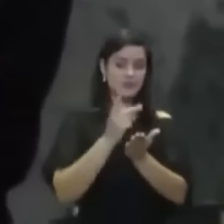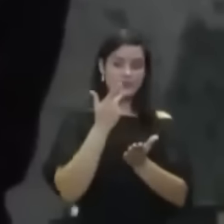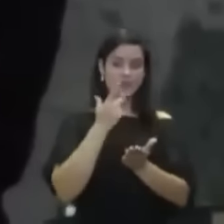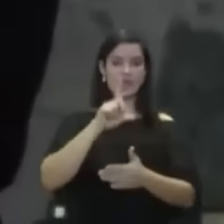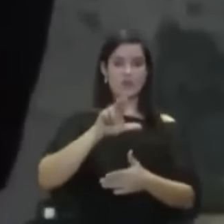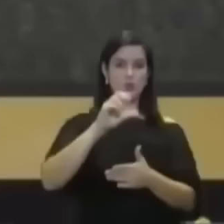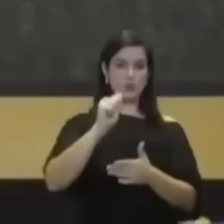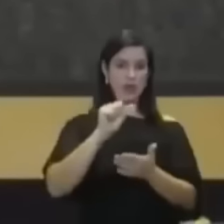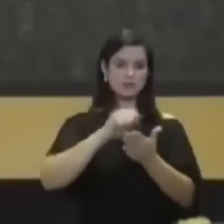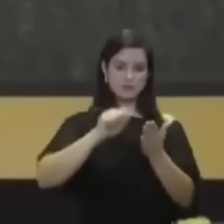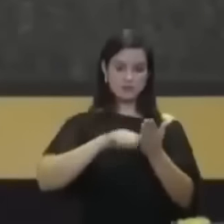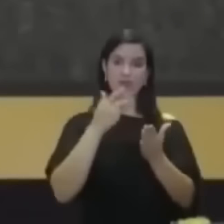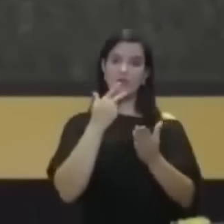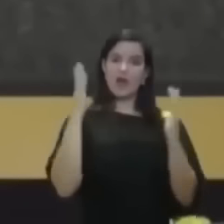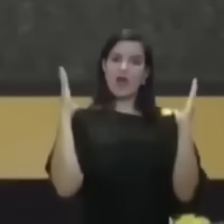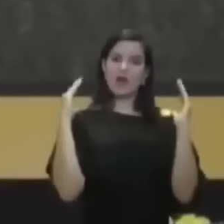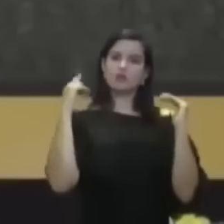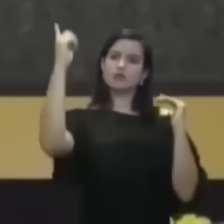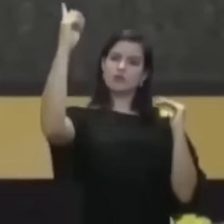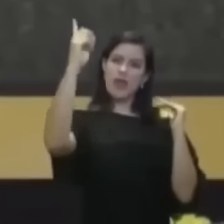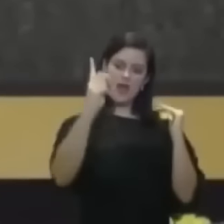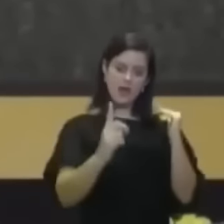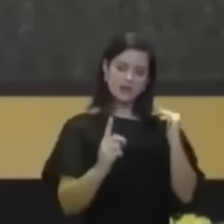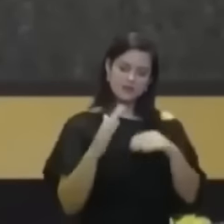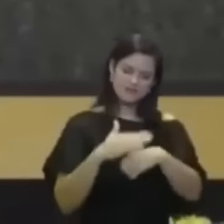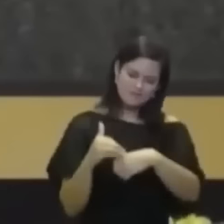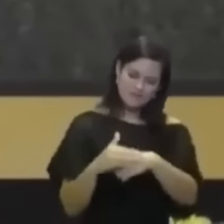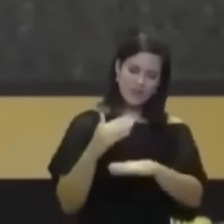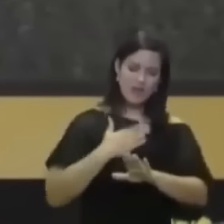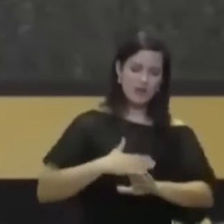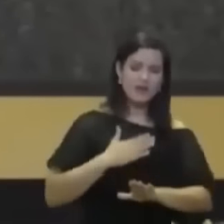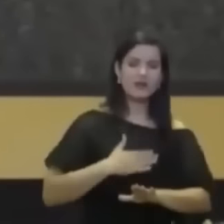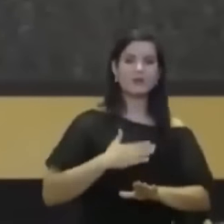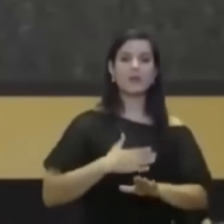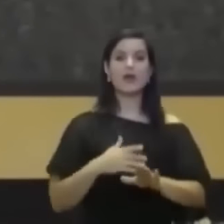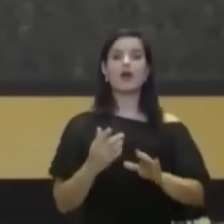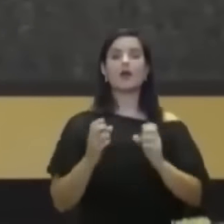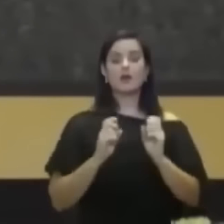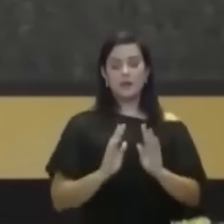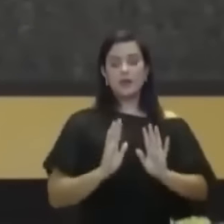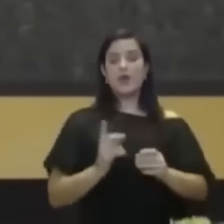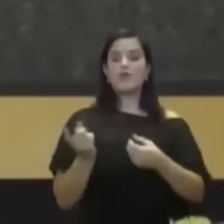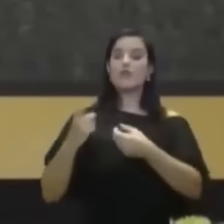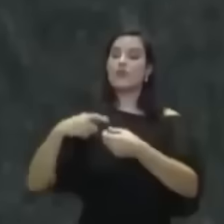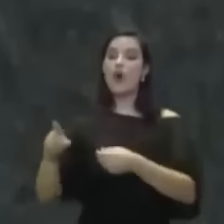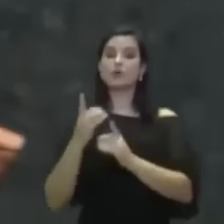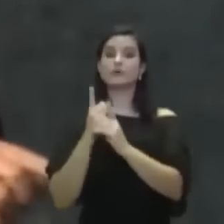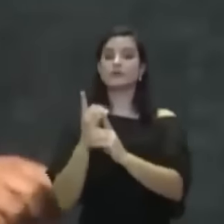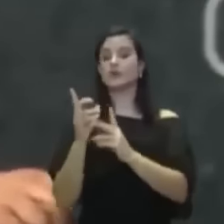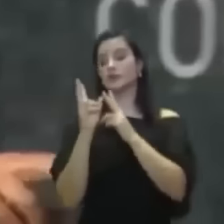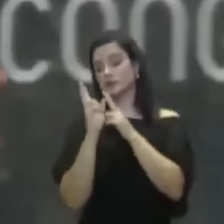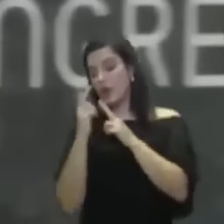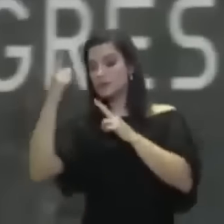céu, e o consola. Quando ele volta para os discípulos, eles ainda estão dormindo. Diz a